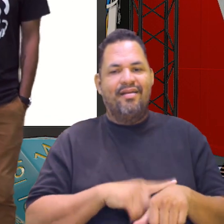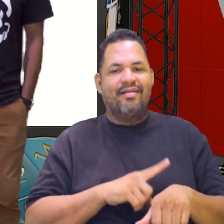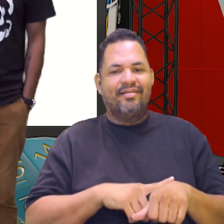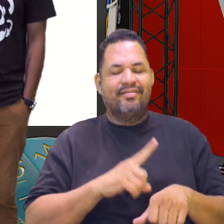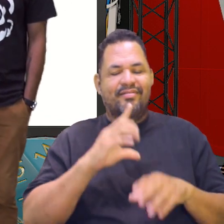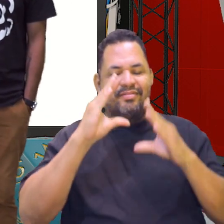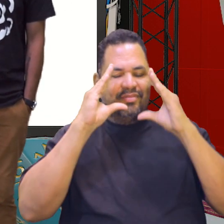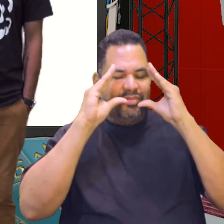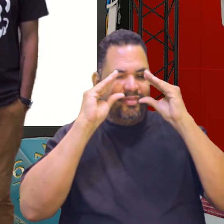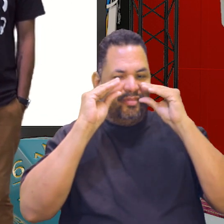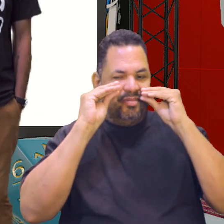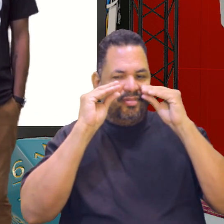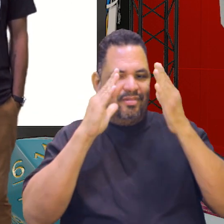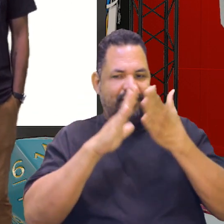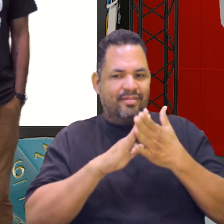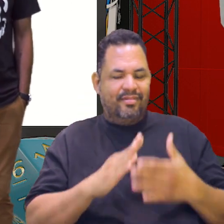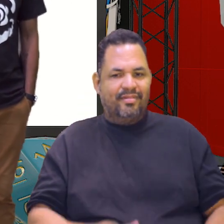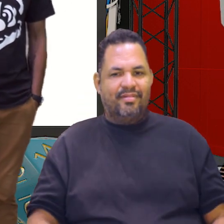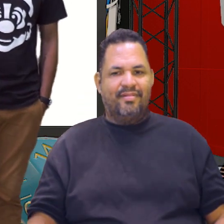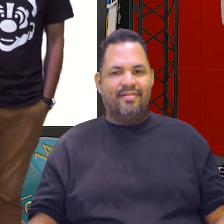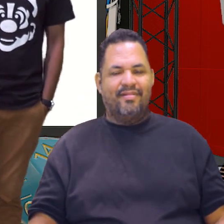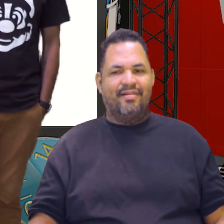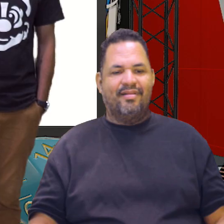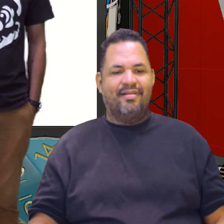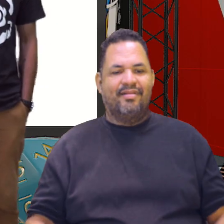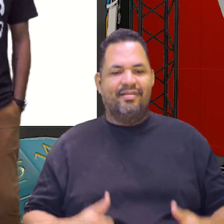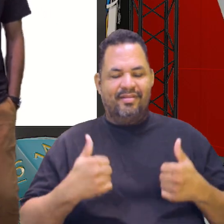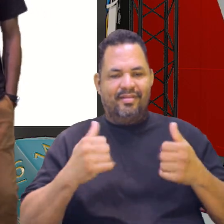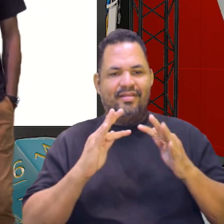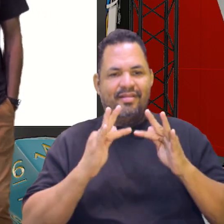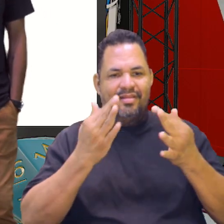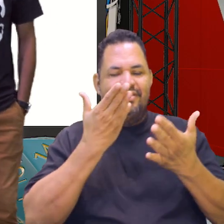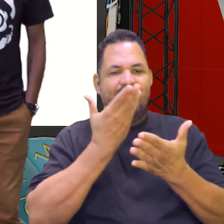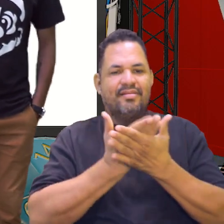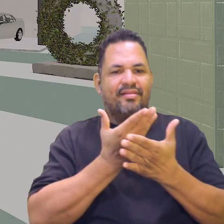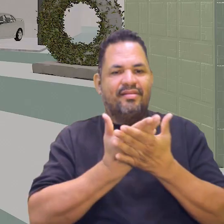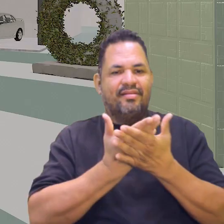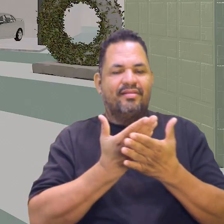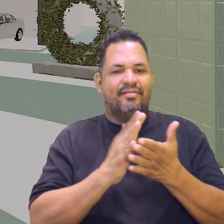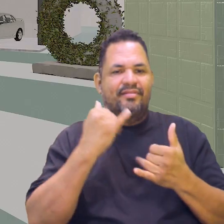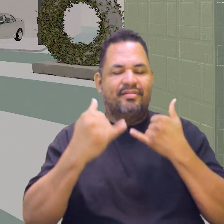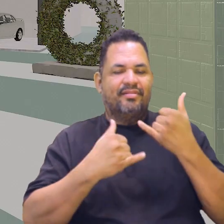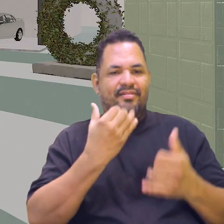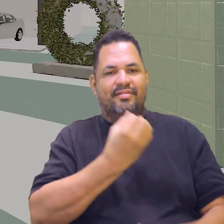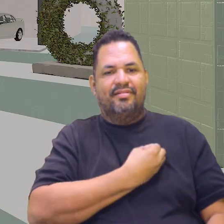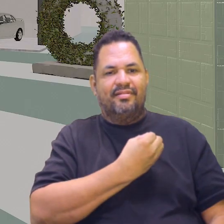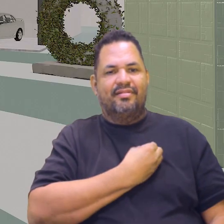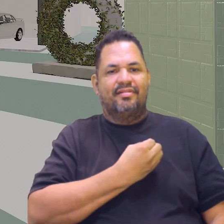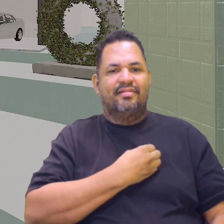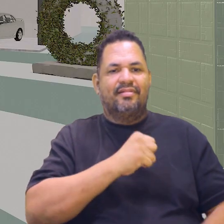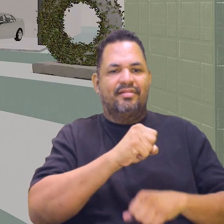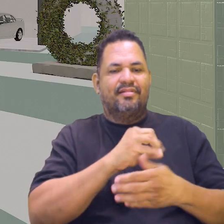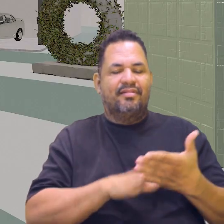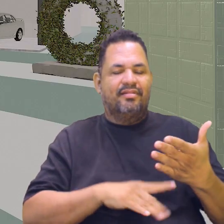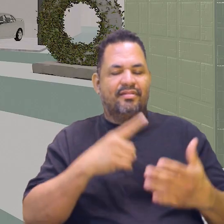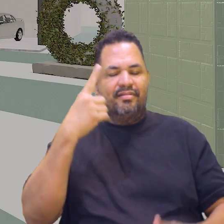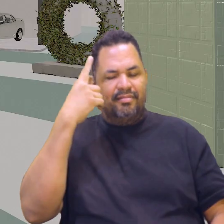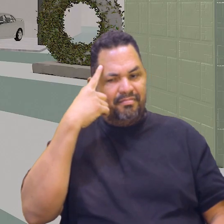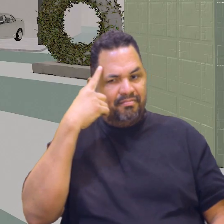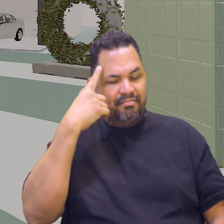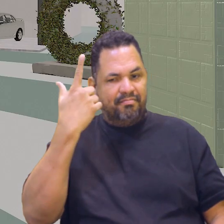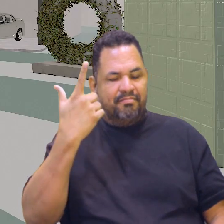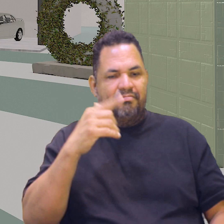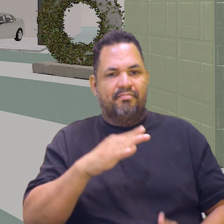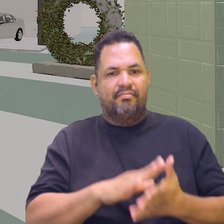dormir, ele foi dormir. Aí tá muito bom, assim, né? Beleza, vamos finalizando a nossa aula, né? Brincando com os números é mais uma atividade de raciocínio lógico